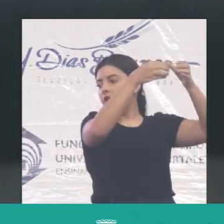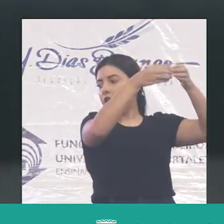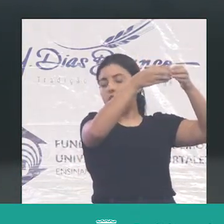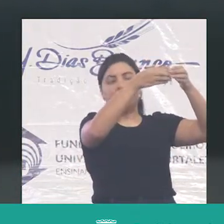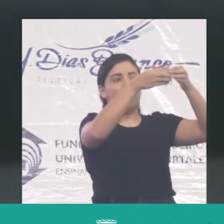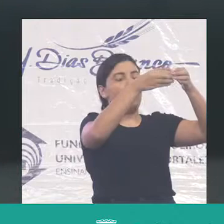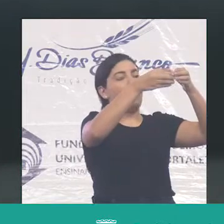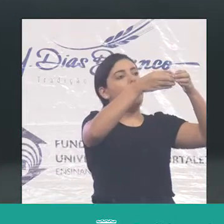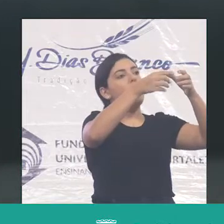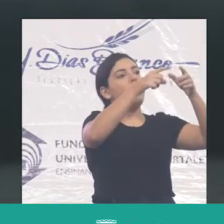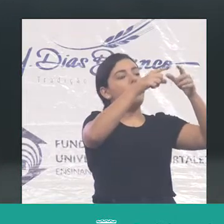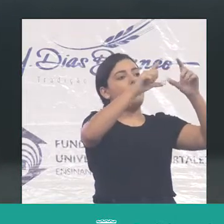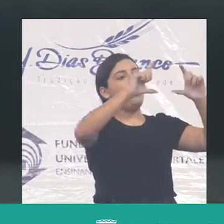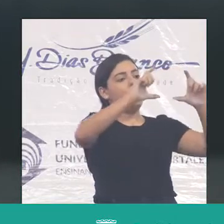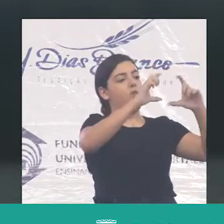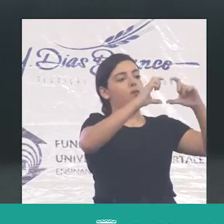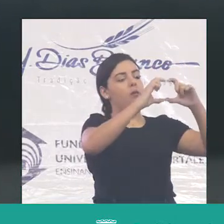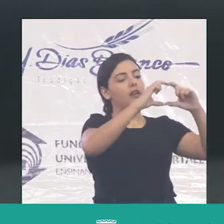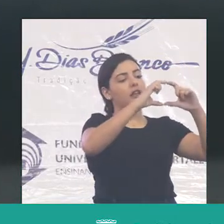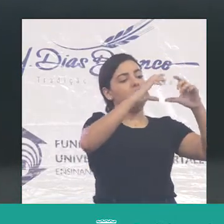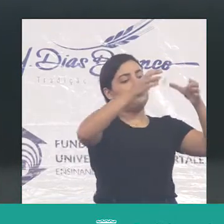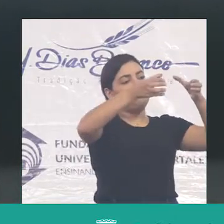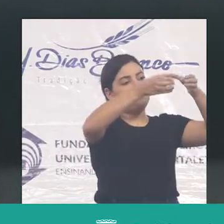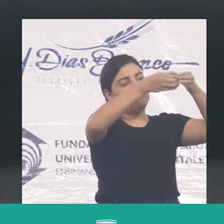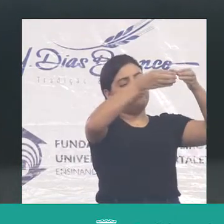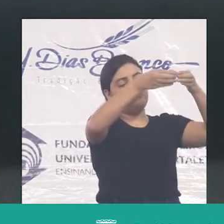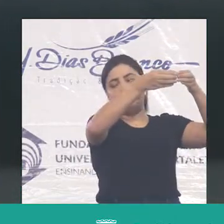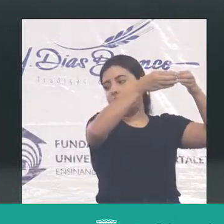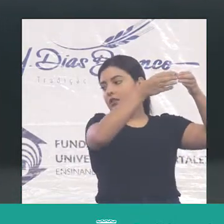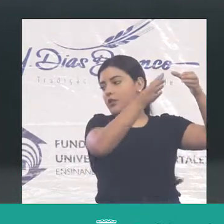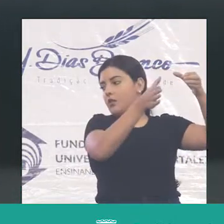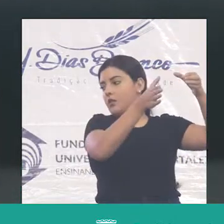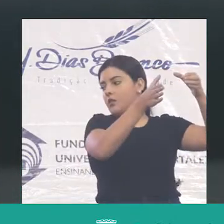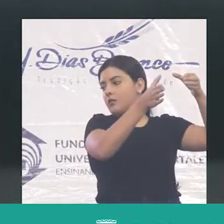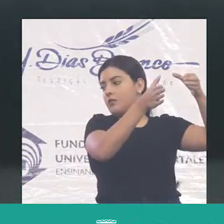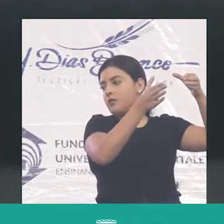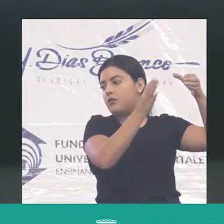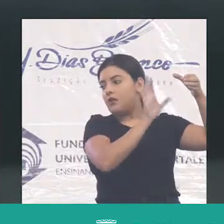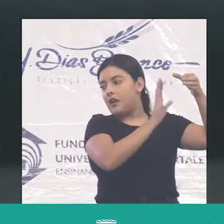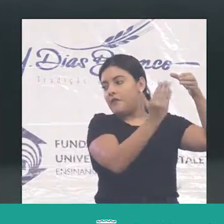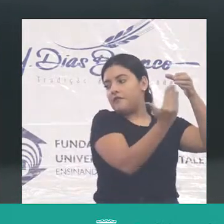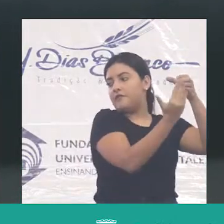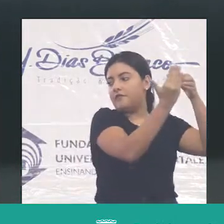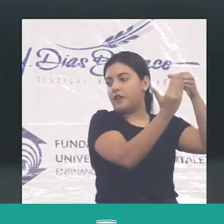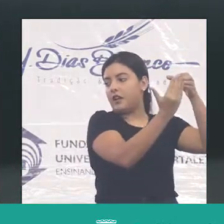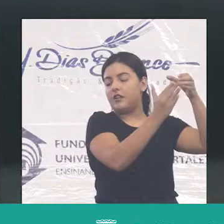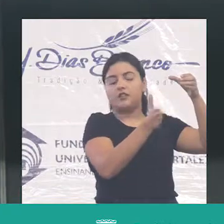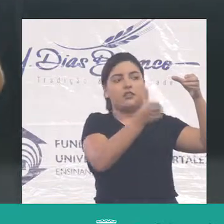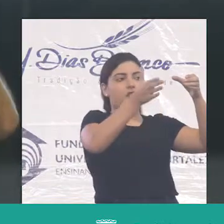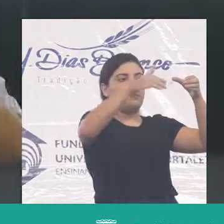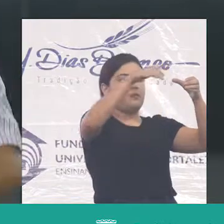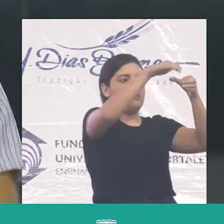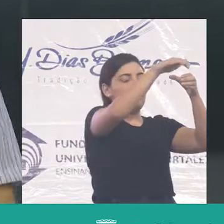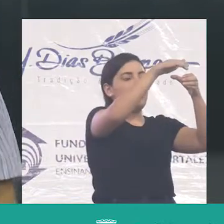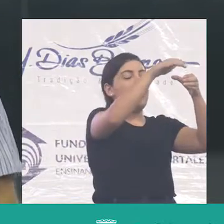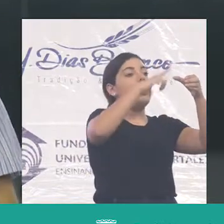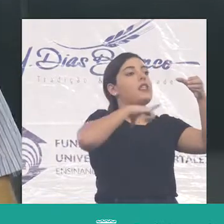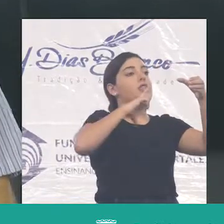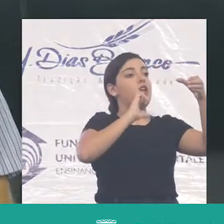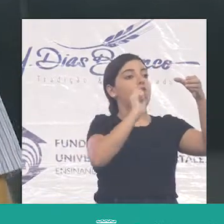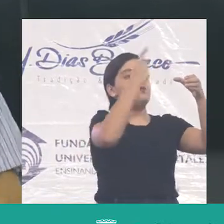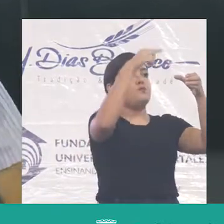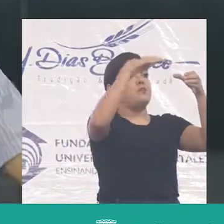tenho? Esse cubo ele tem 4 facezinhas laterais, ó. Frente, trás, direita, esquerda, e tem uma em